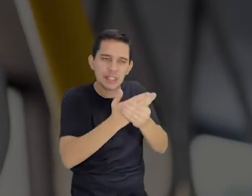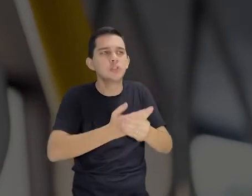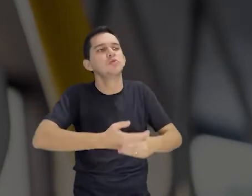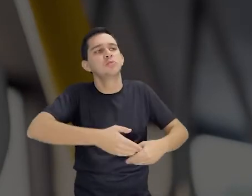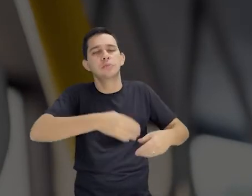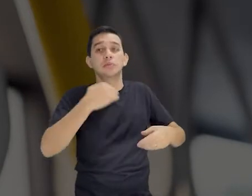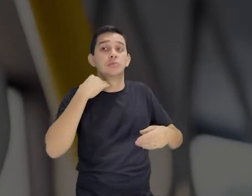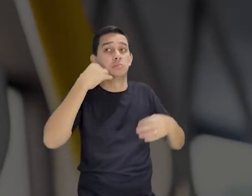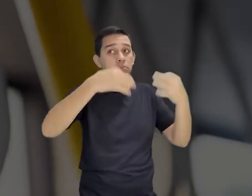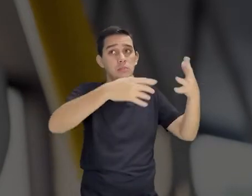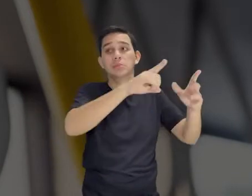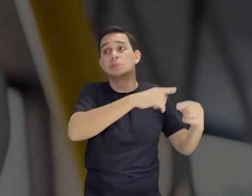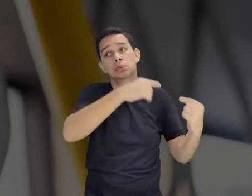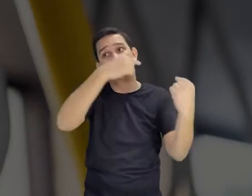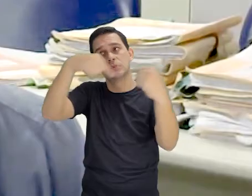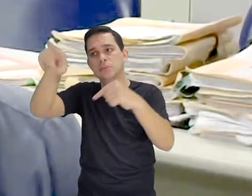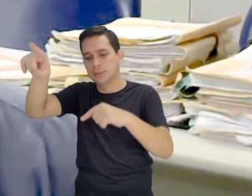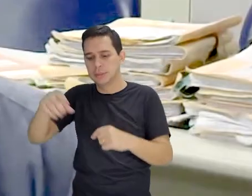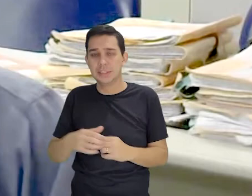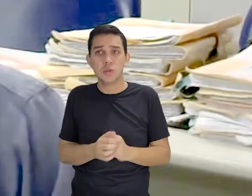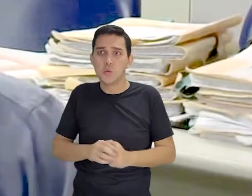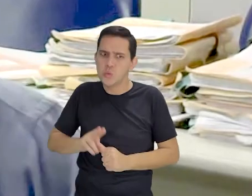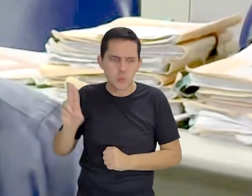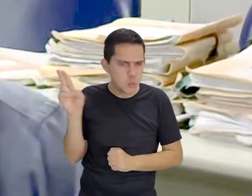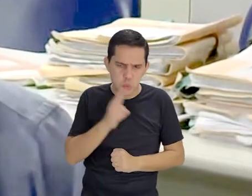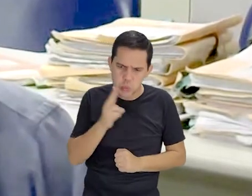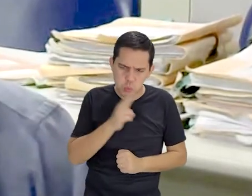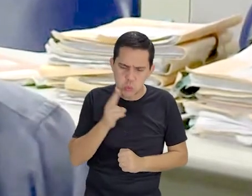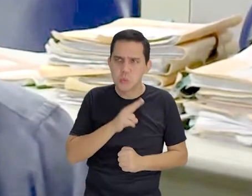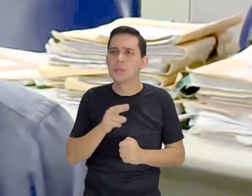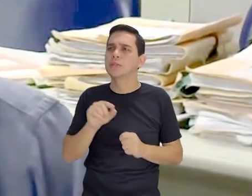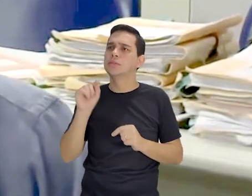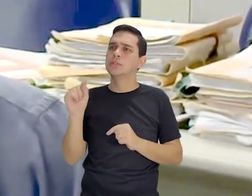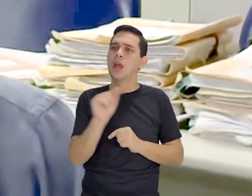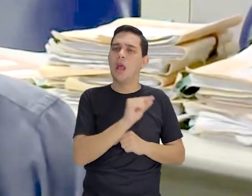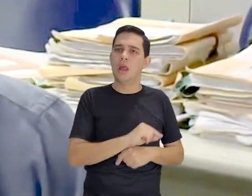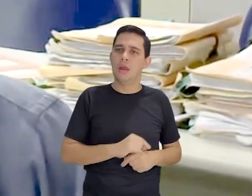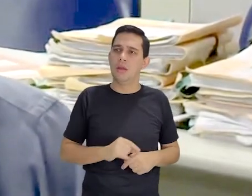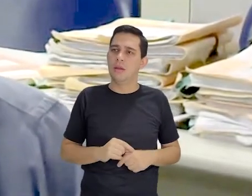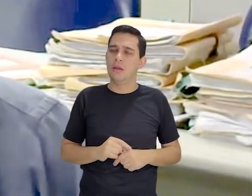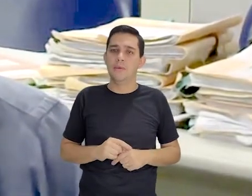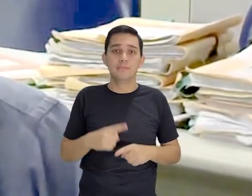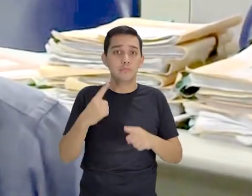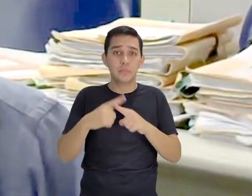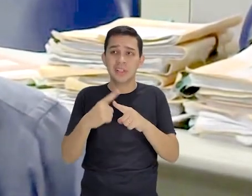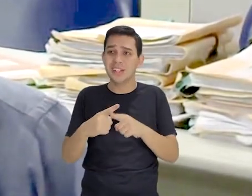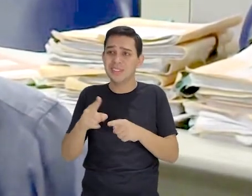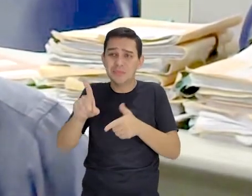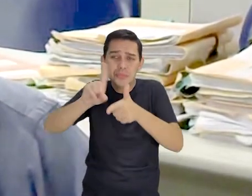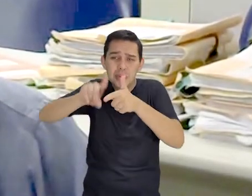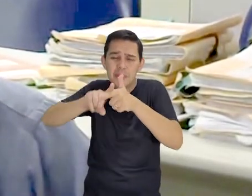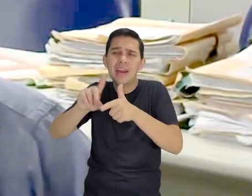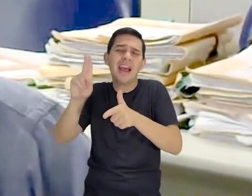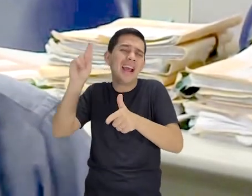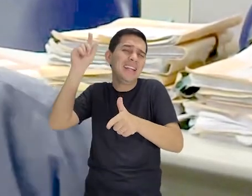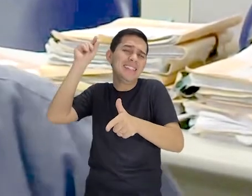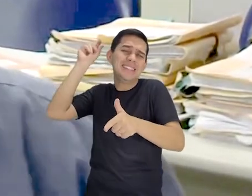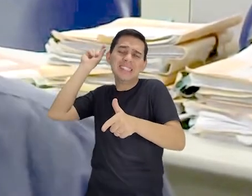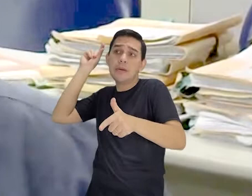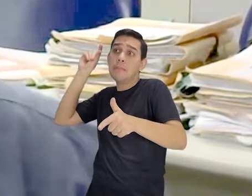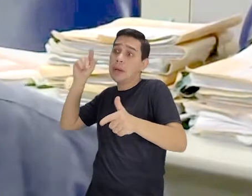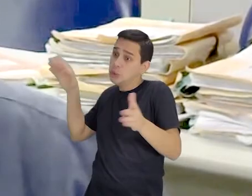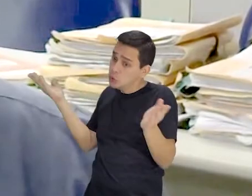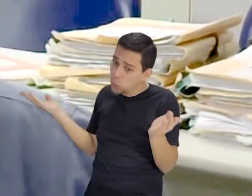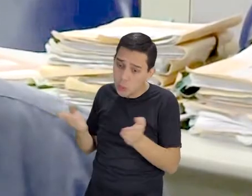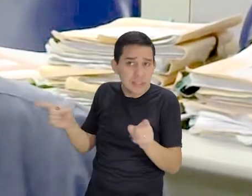foi feito e ainda não foi avaliado é porque se tratam de problemas antigos, porém atuais. São